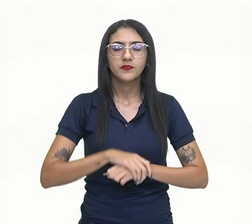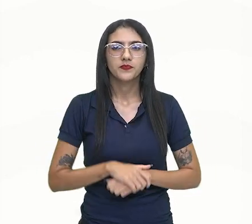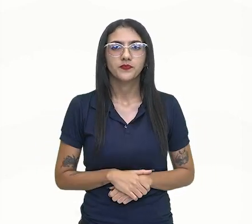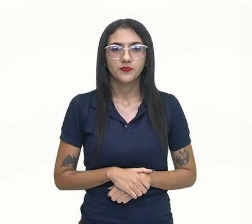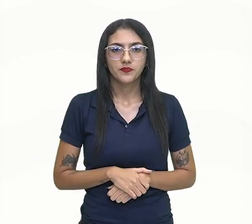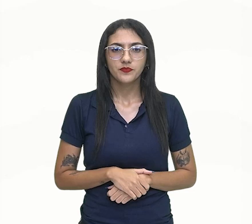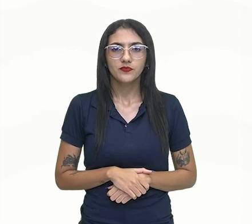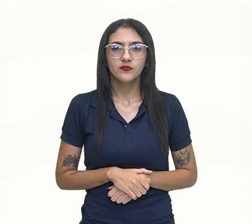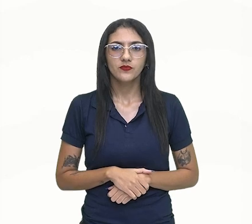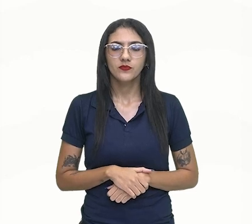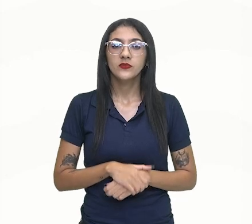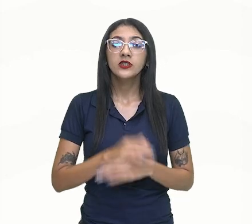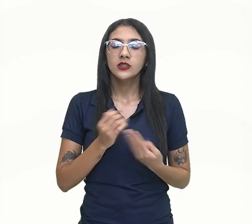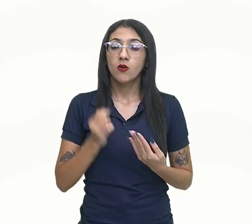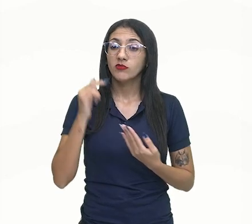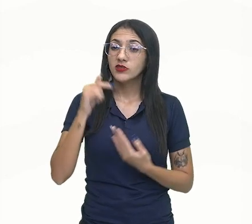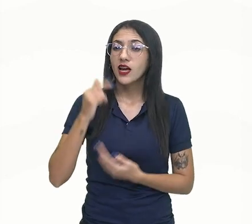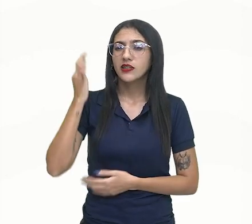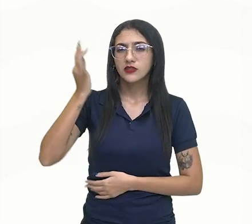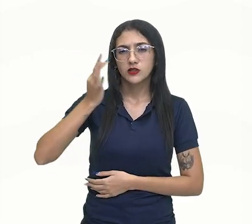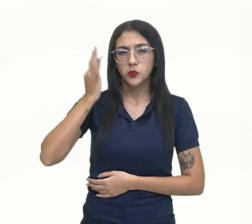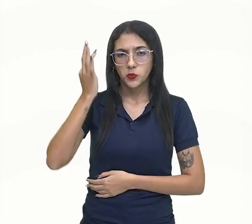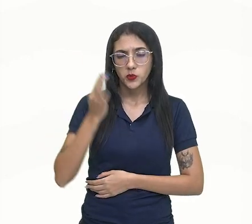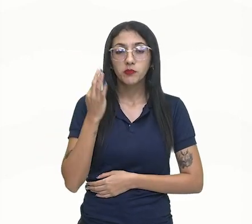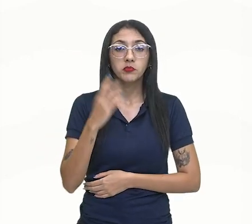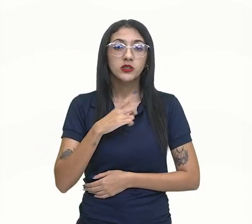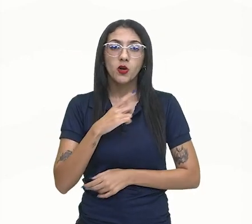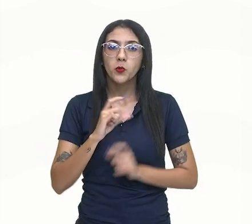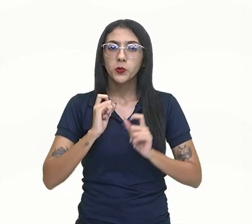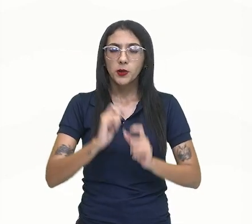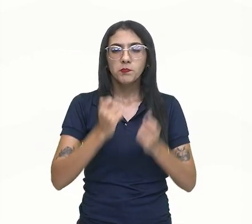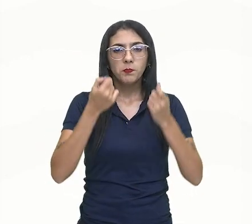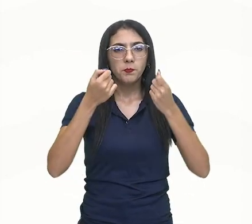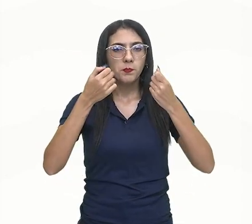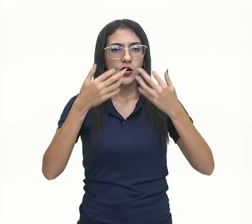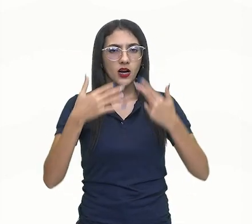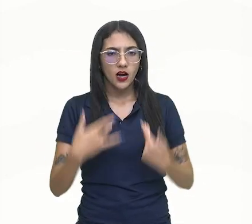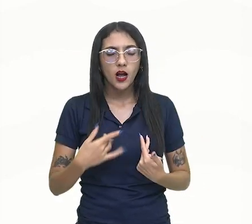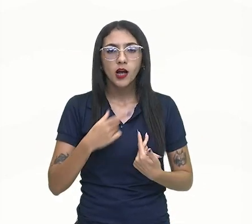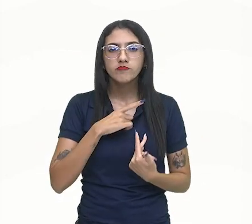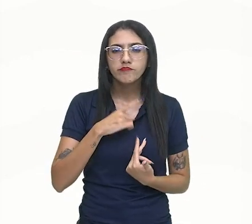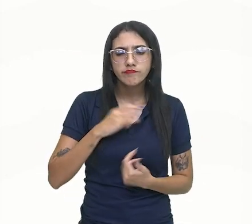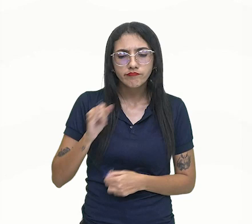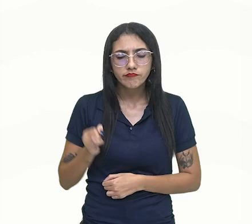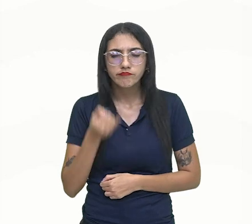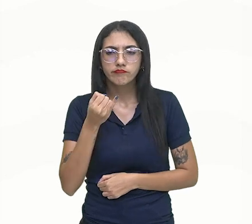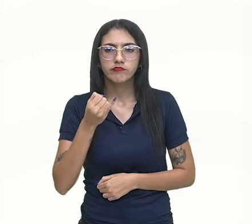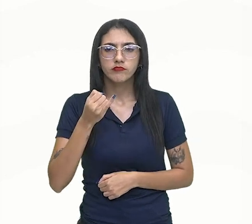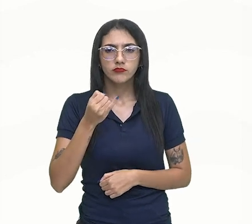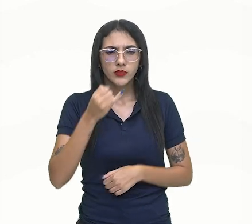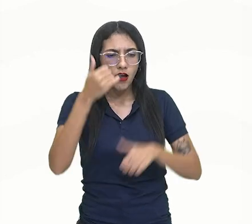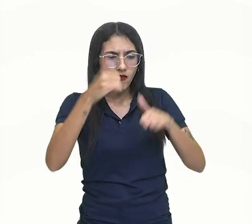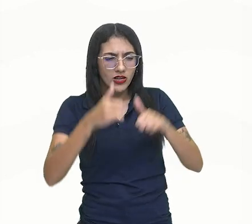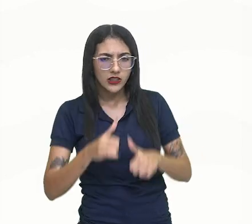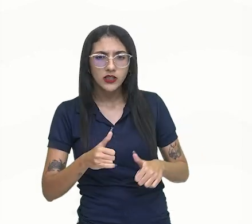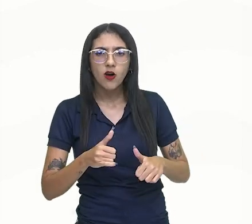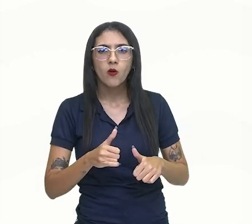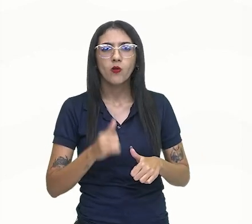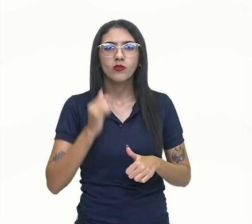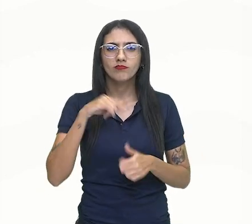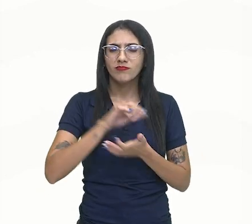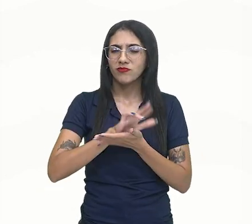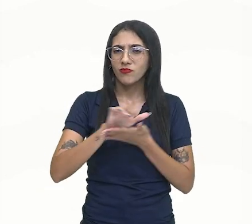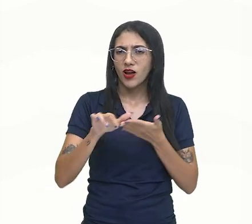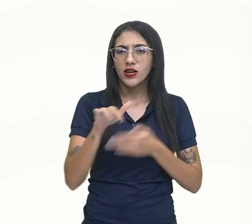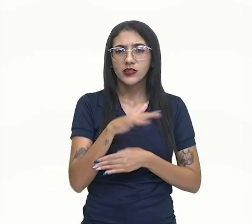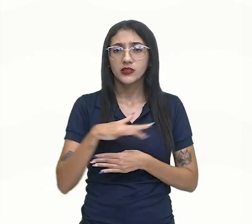Nas aplicações do neodarwinismo, nós temos aí que tem uma exploração das aplicações práticas do neodarwinismo em